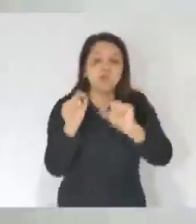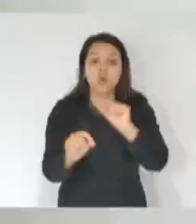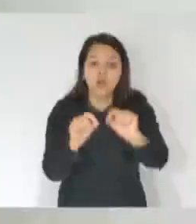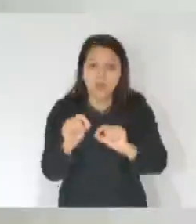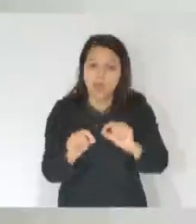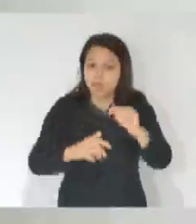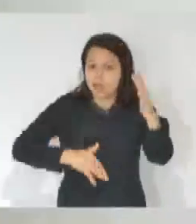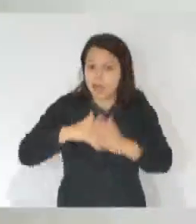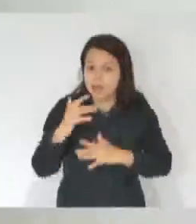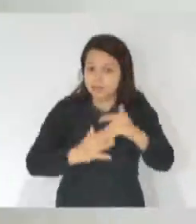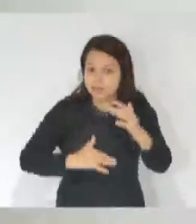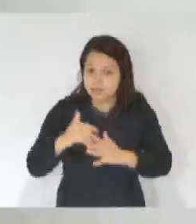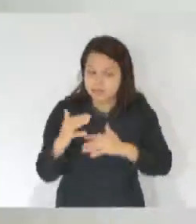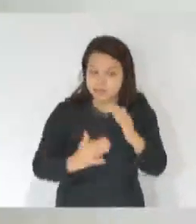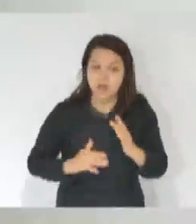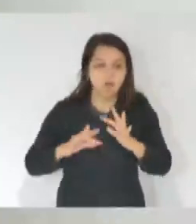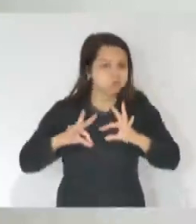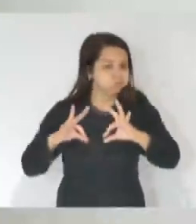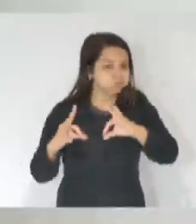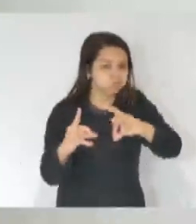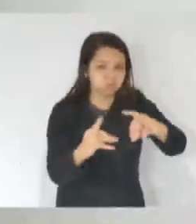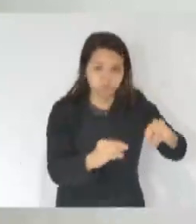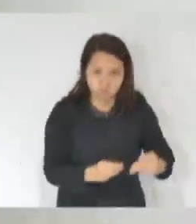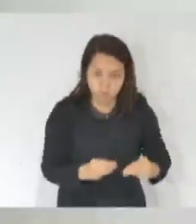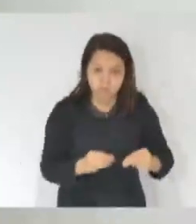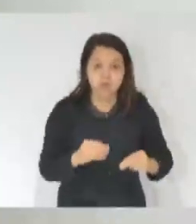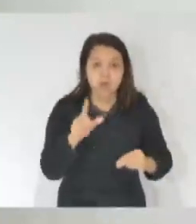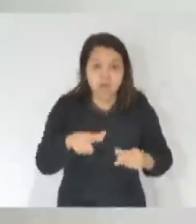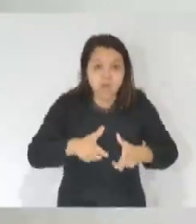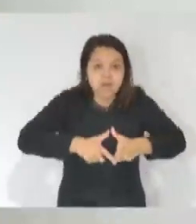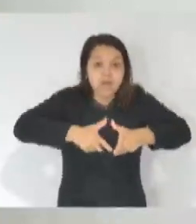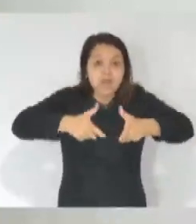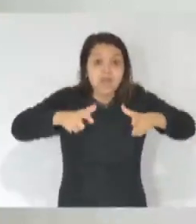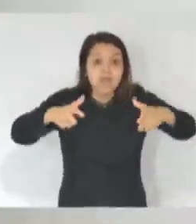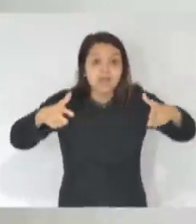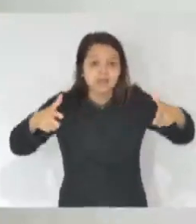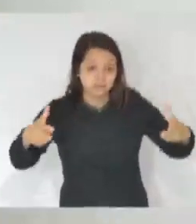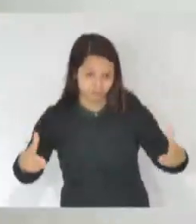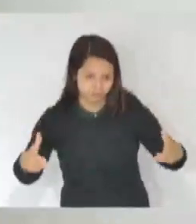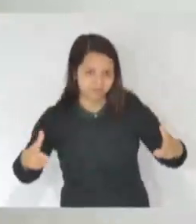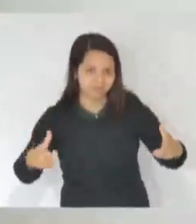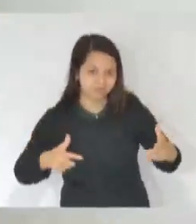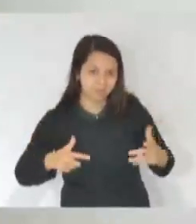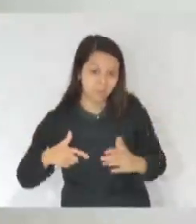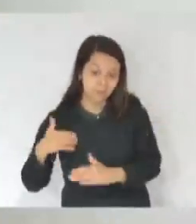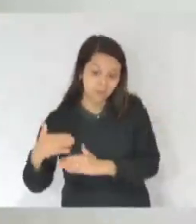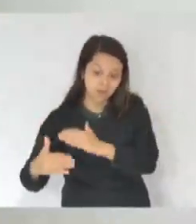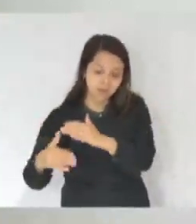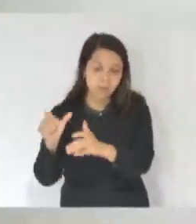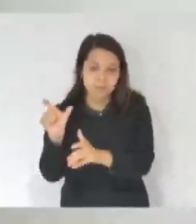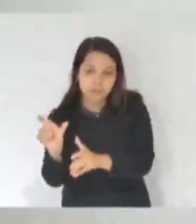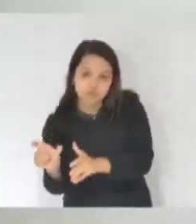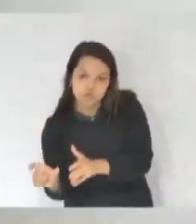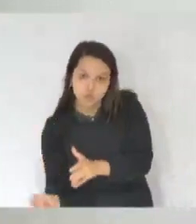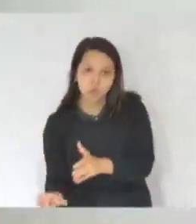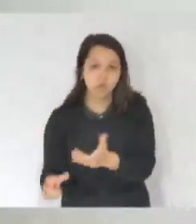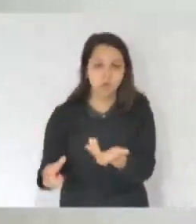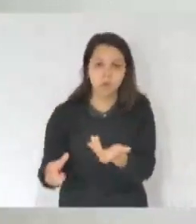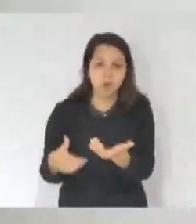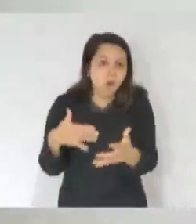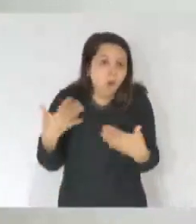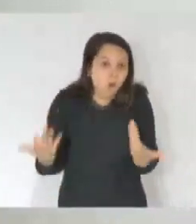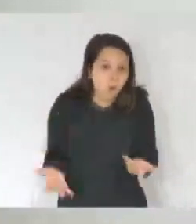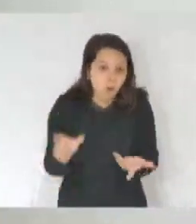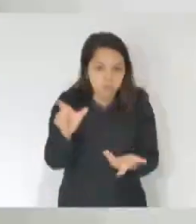efeito relacionado com o processo de um crescimento, evolução de um objeto, pessoa ou situação em determinada